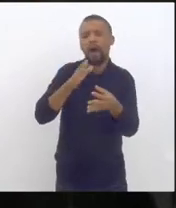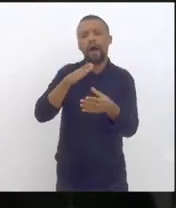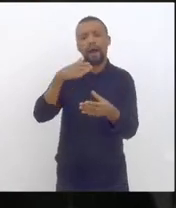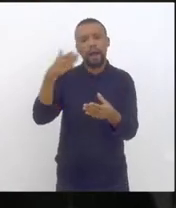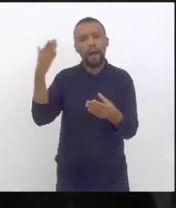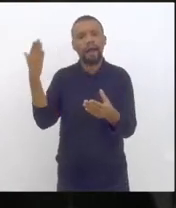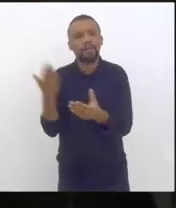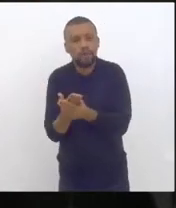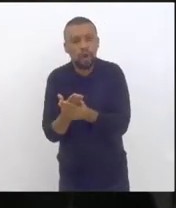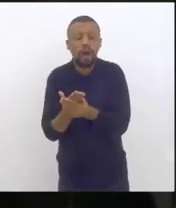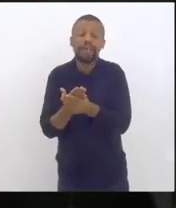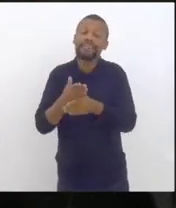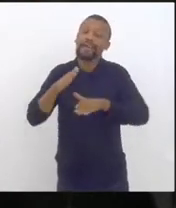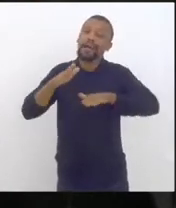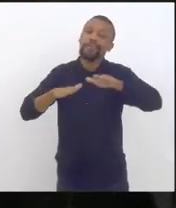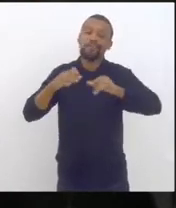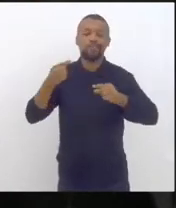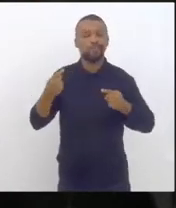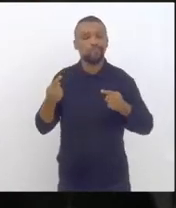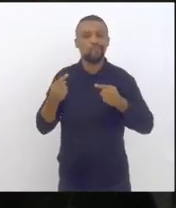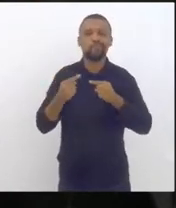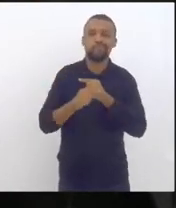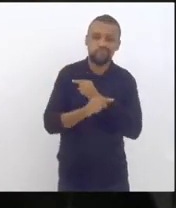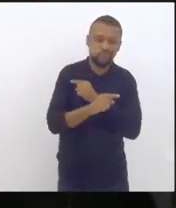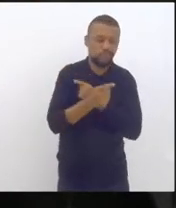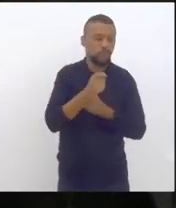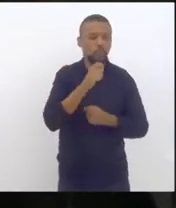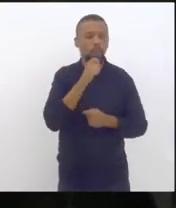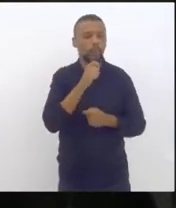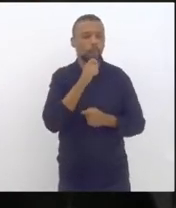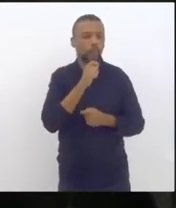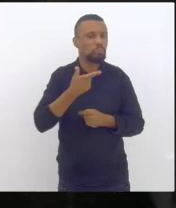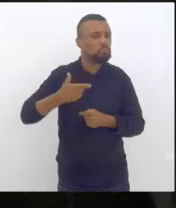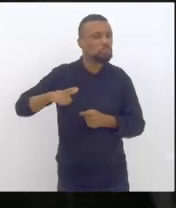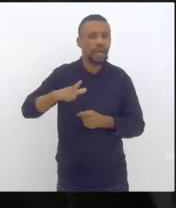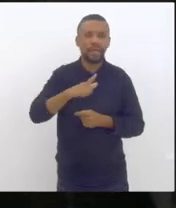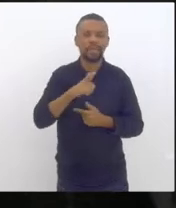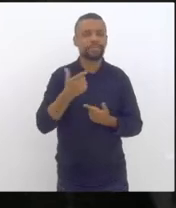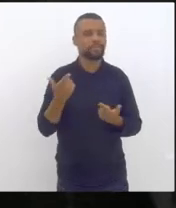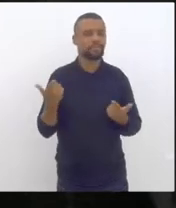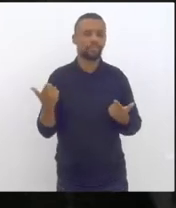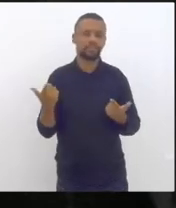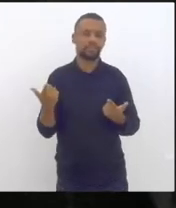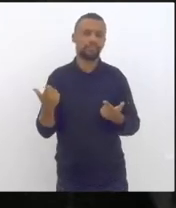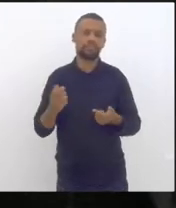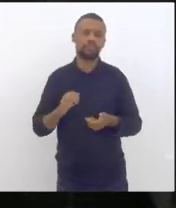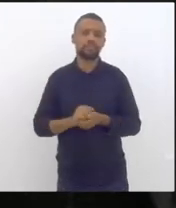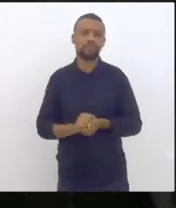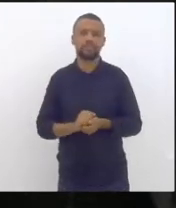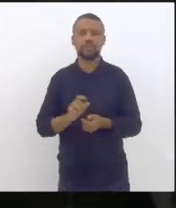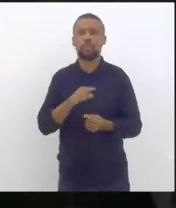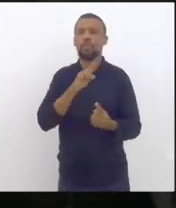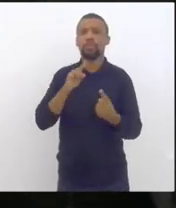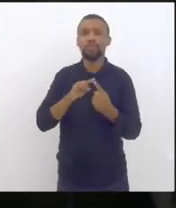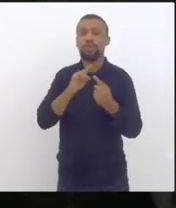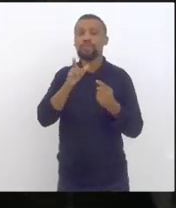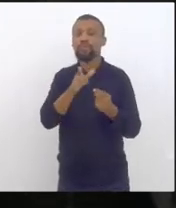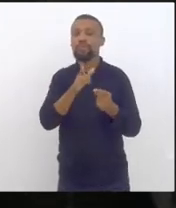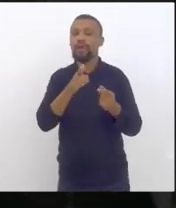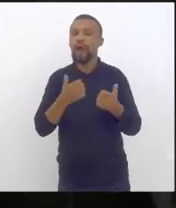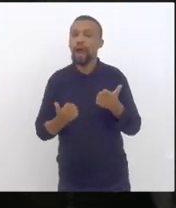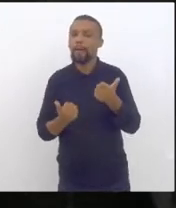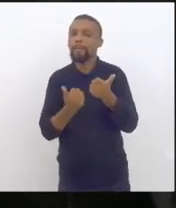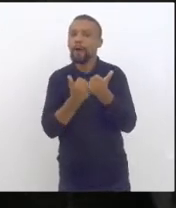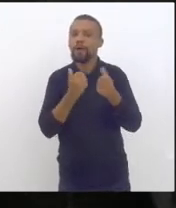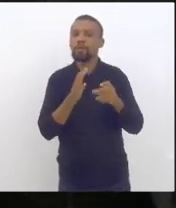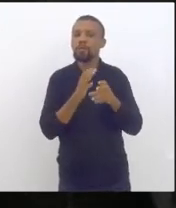que muitas vezes são guardam o mínimo de coerência com o fortalecimento dos cofres públicos